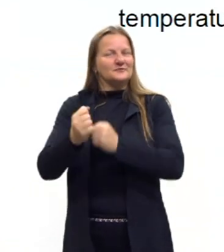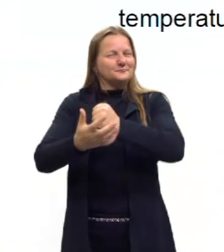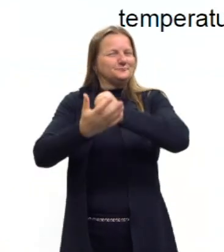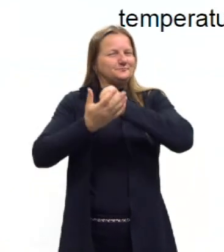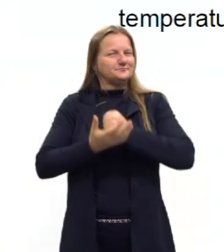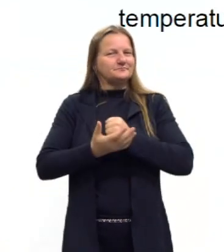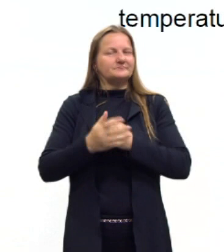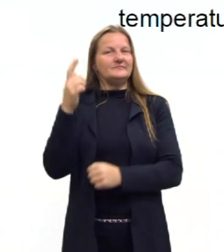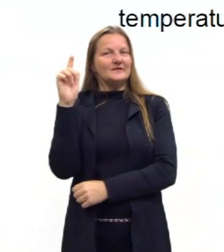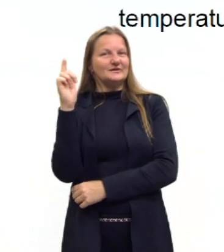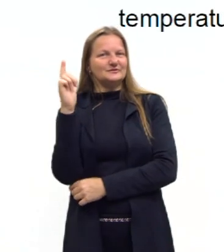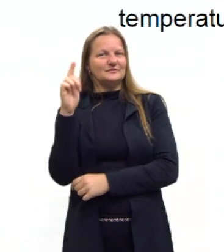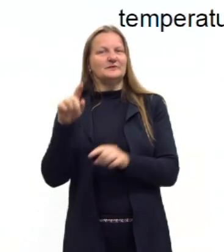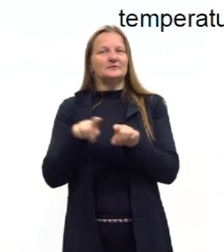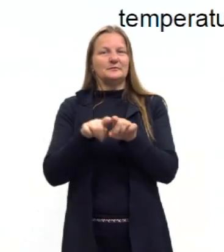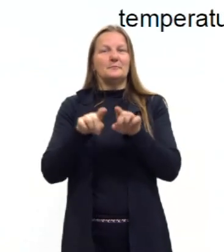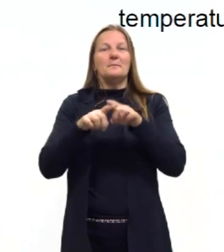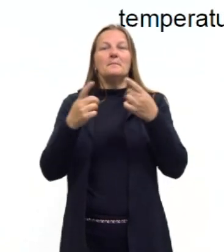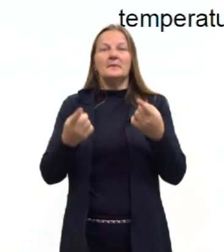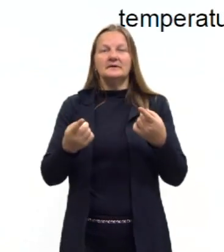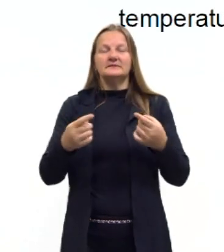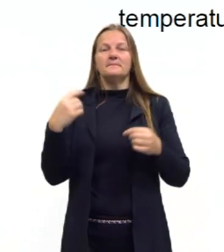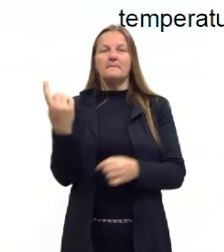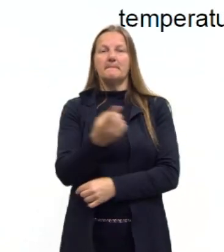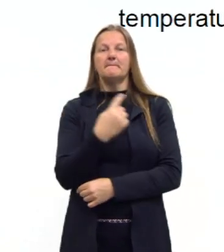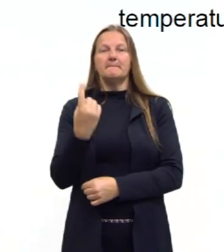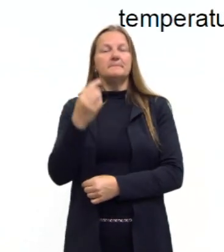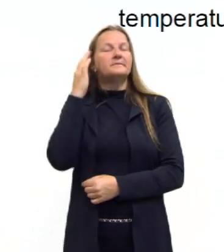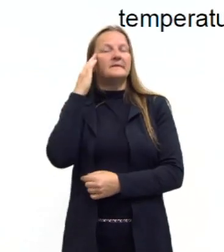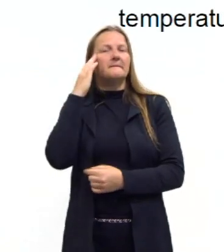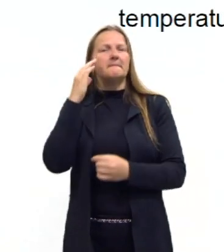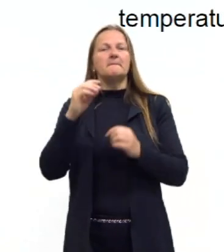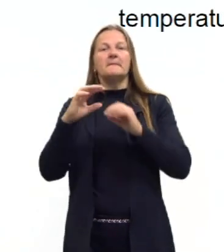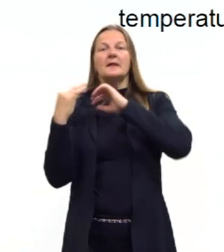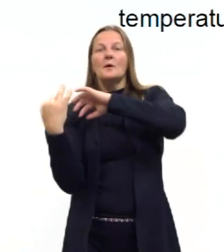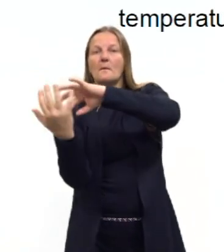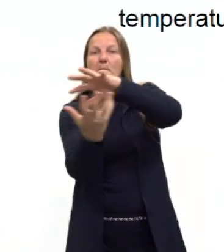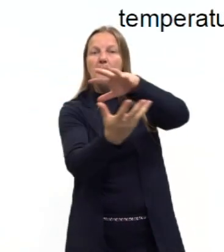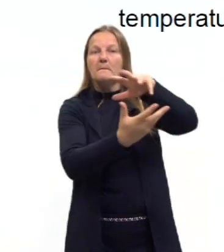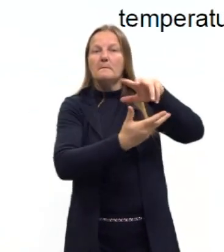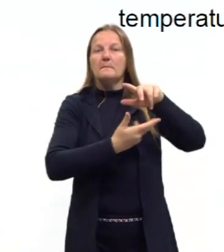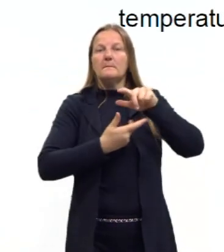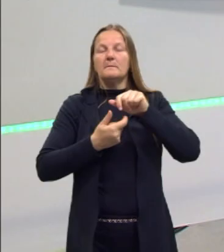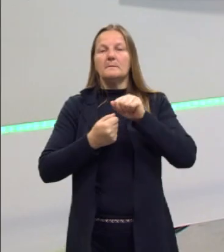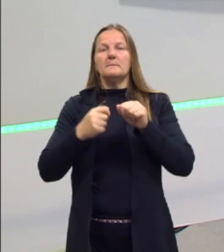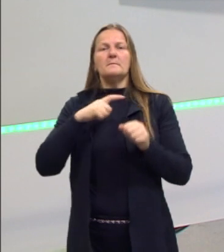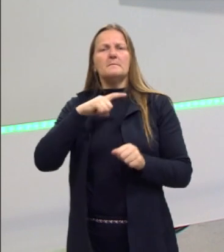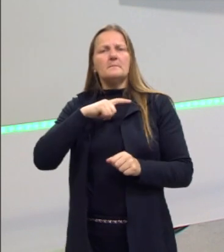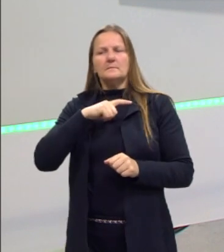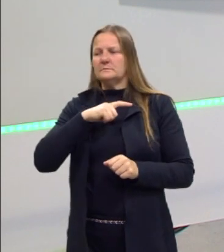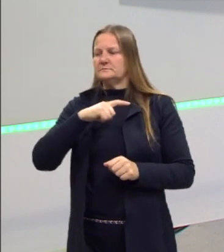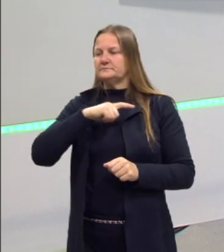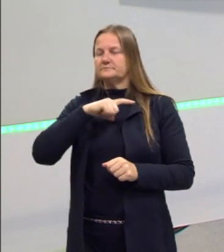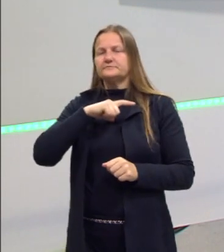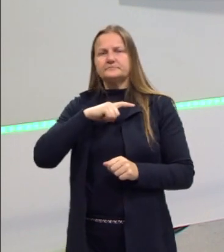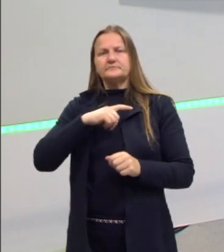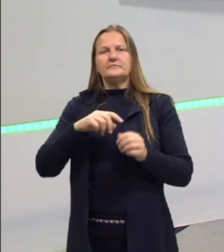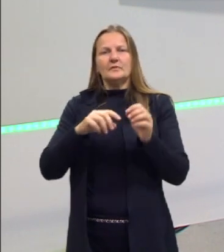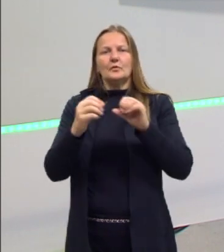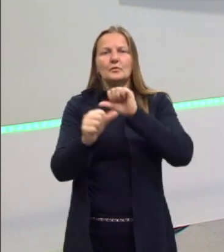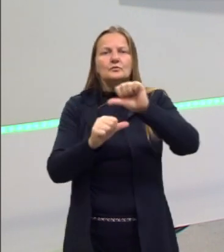nessa parte de geografia também mas a gente o que o planeta ele sofre muito alteração sofreu muitas alterações